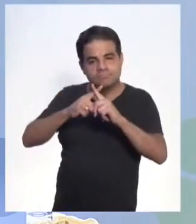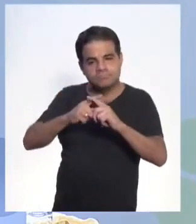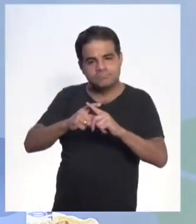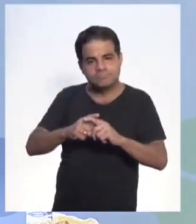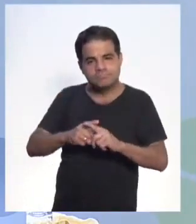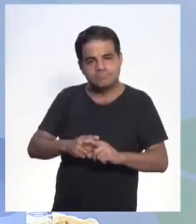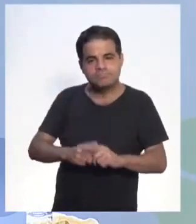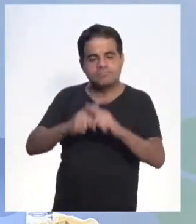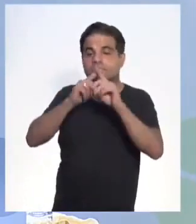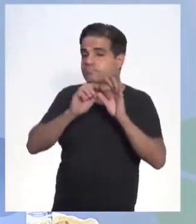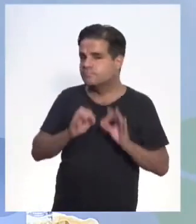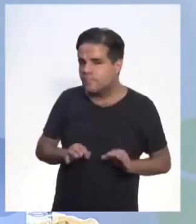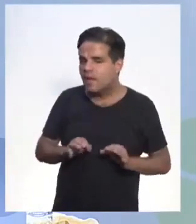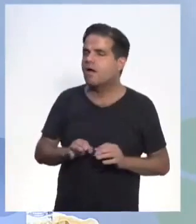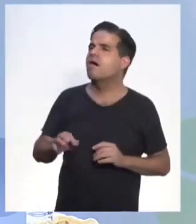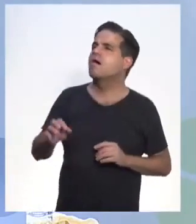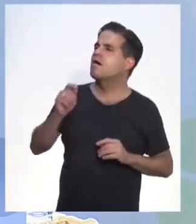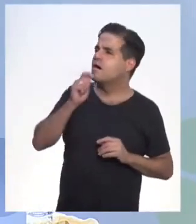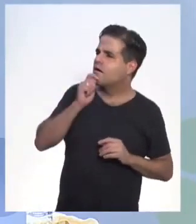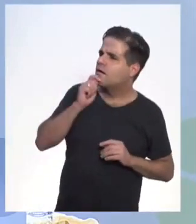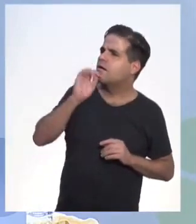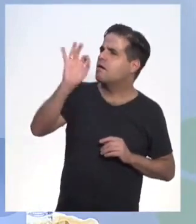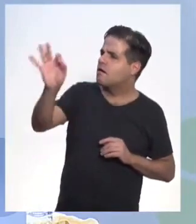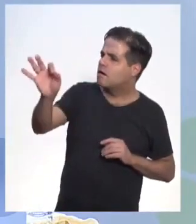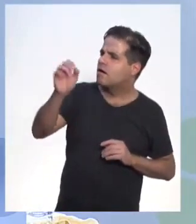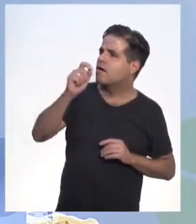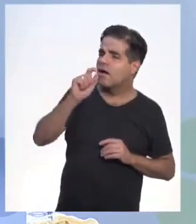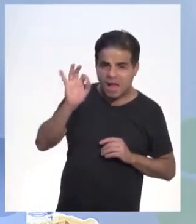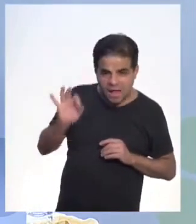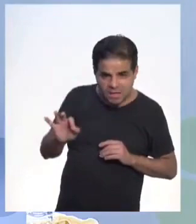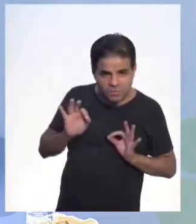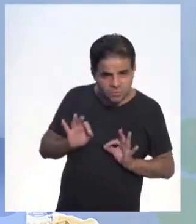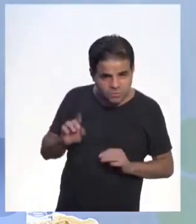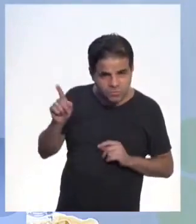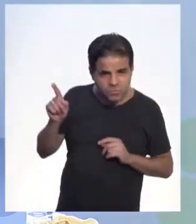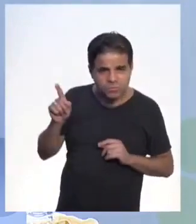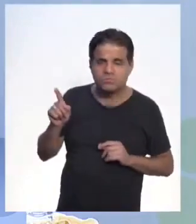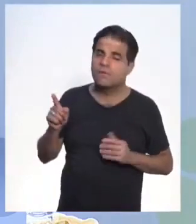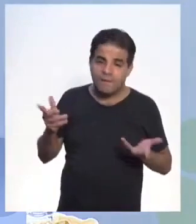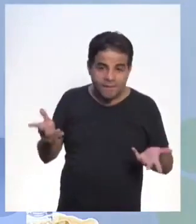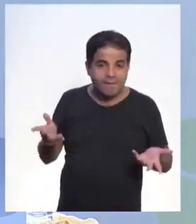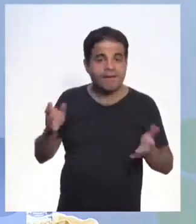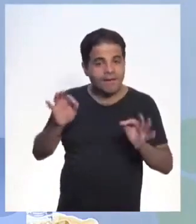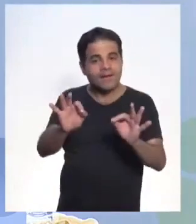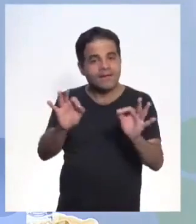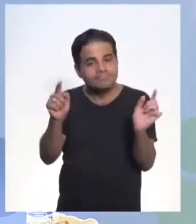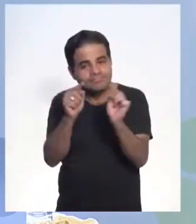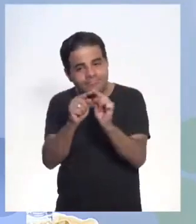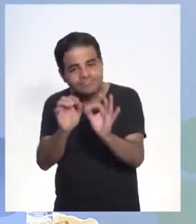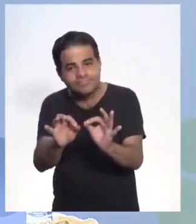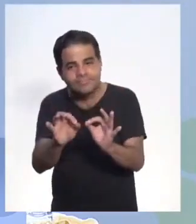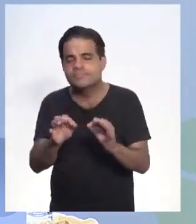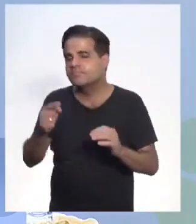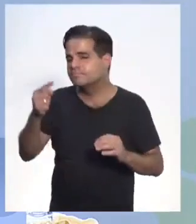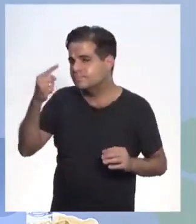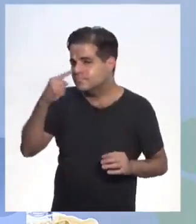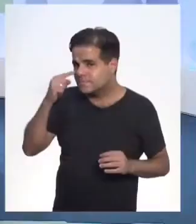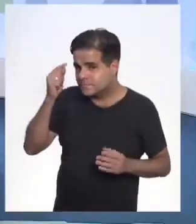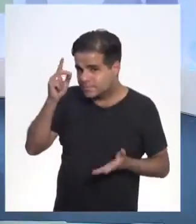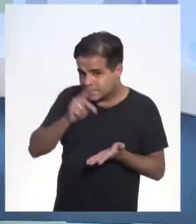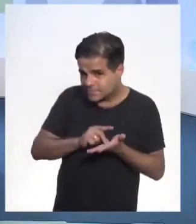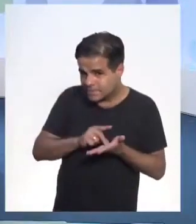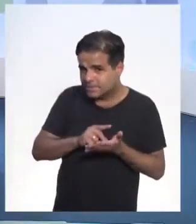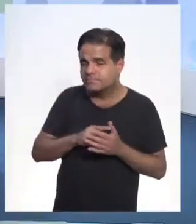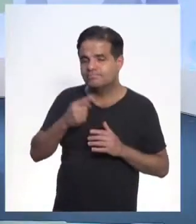multiplicativo. Ah, é isso então? É isso mesmo. Quer ver como é